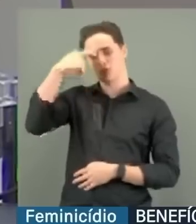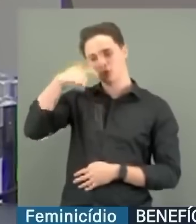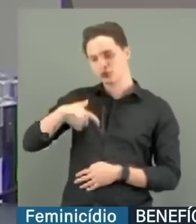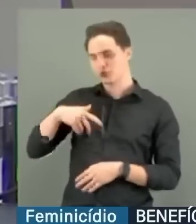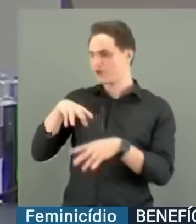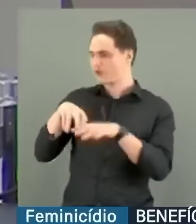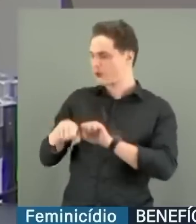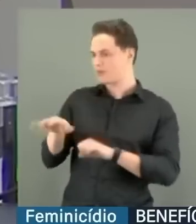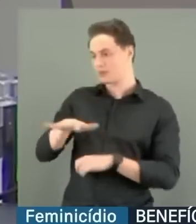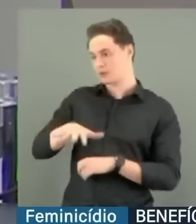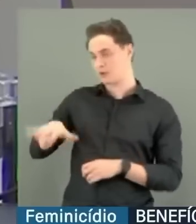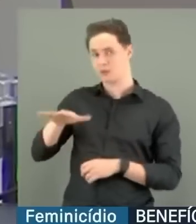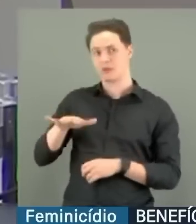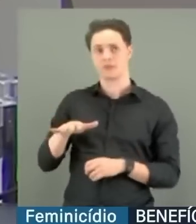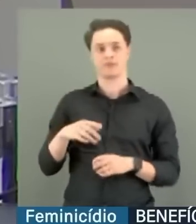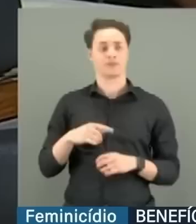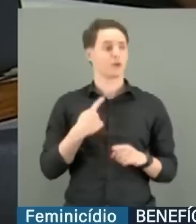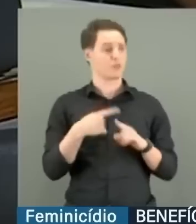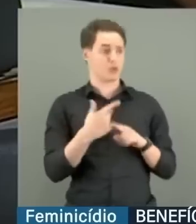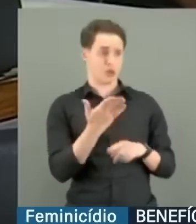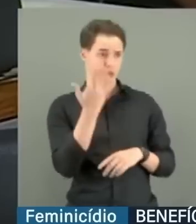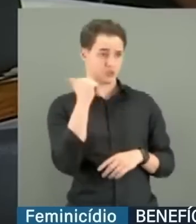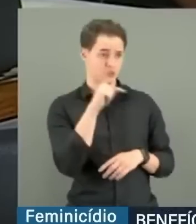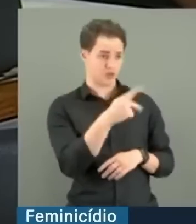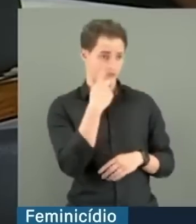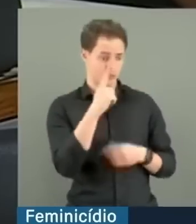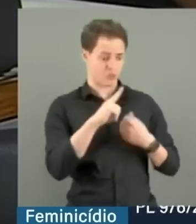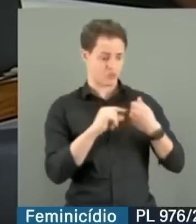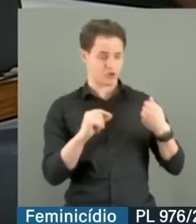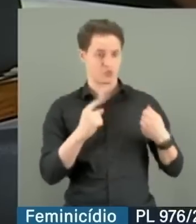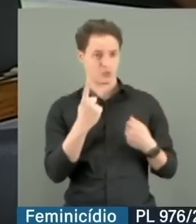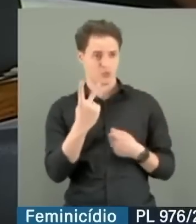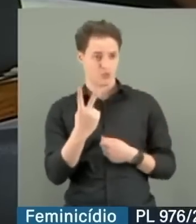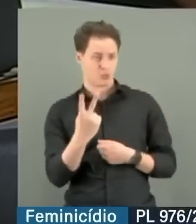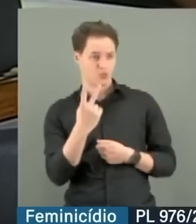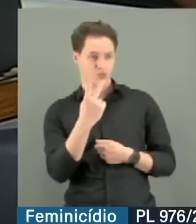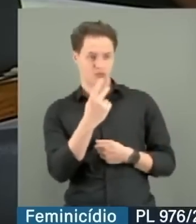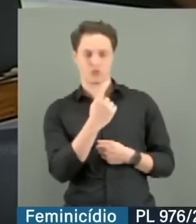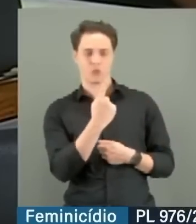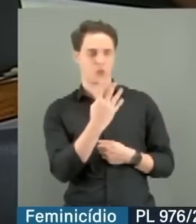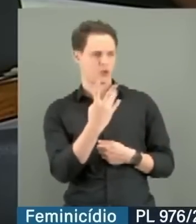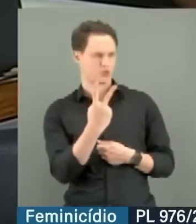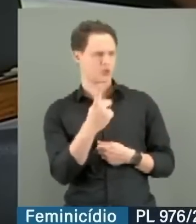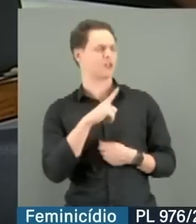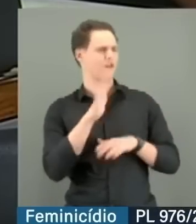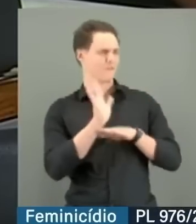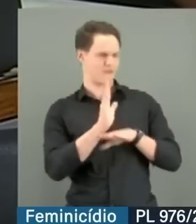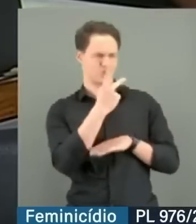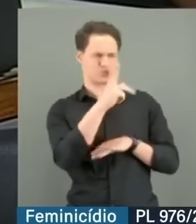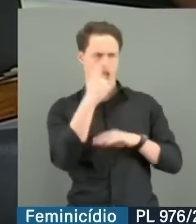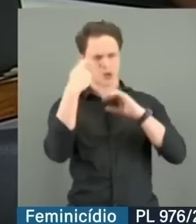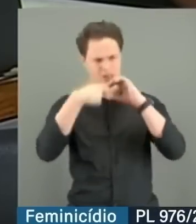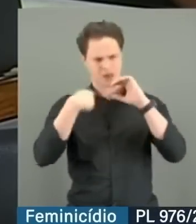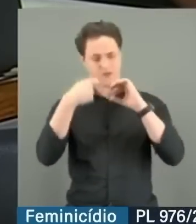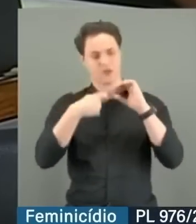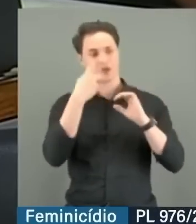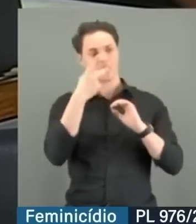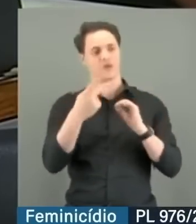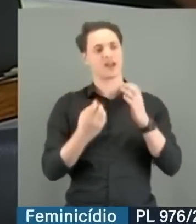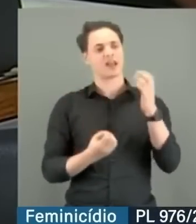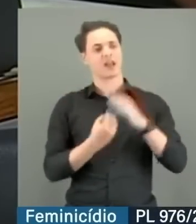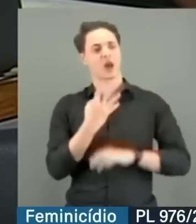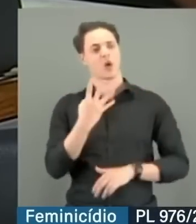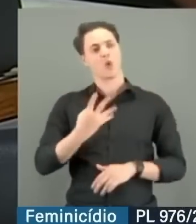sou formado em direito. Porque outrora o senhor sustentava que o artigo 142, tem vídeo gravado seu, era estabelecer a existência de um